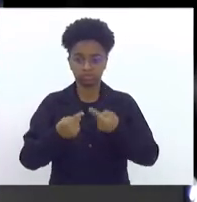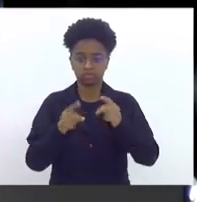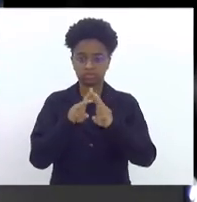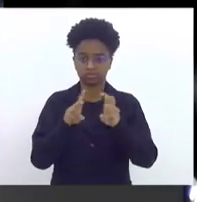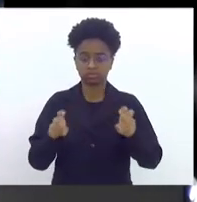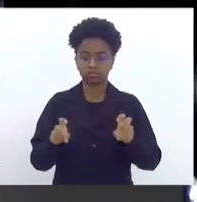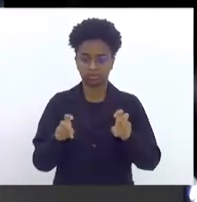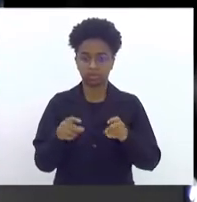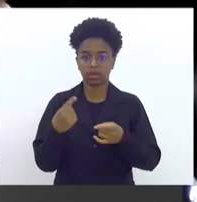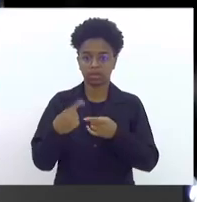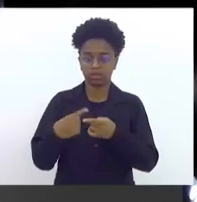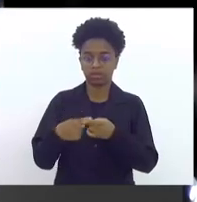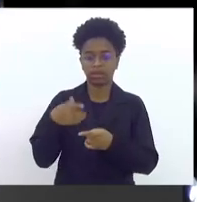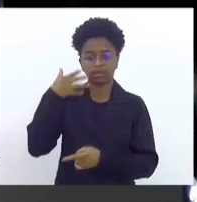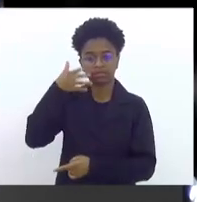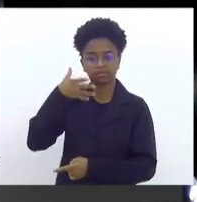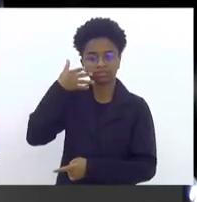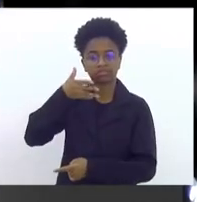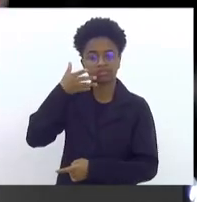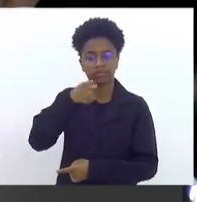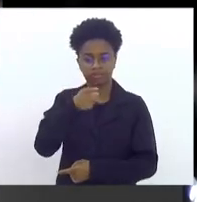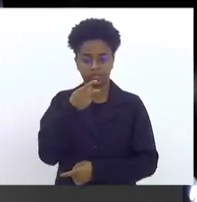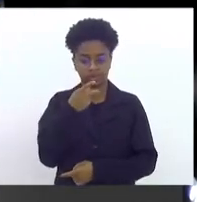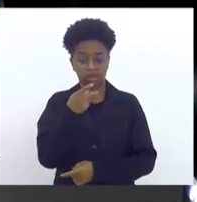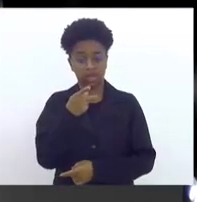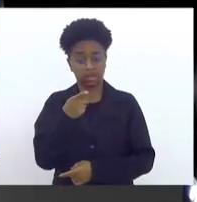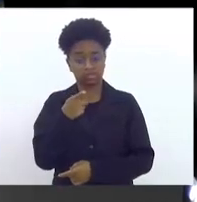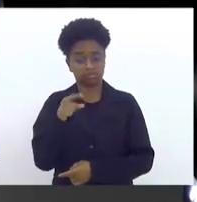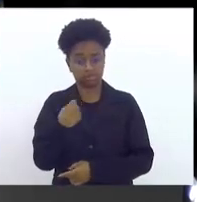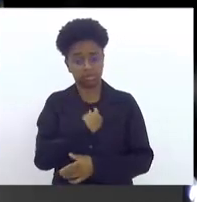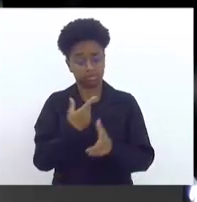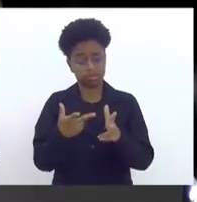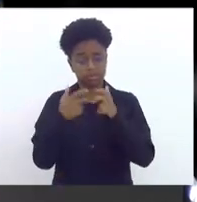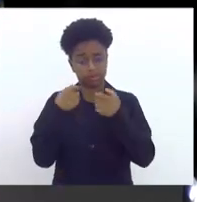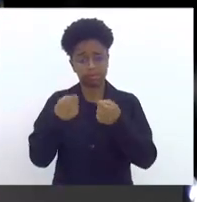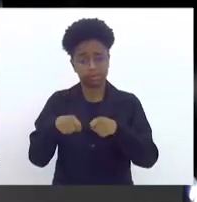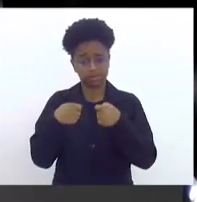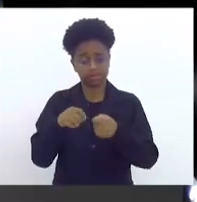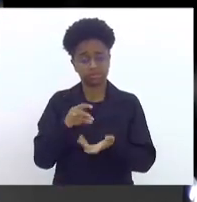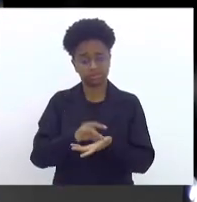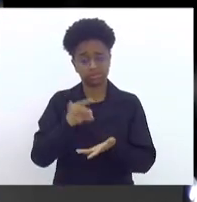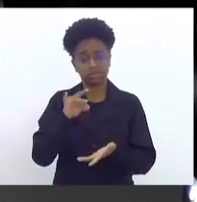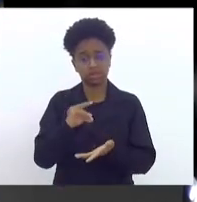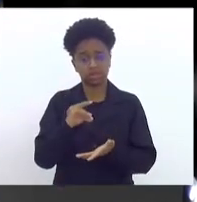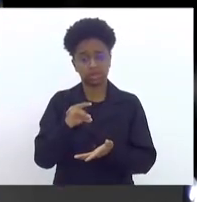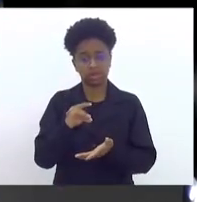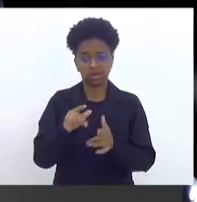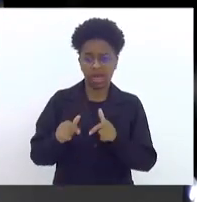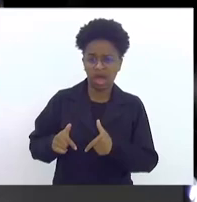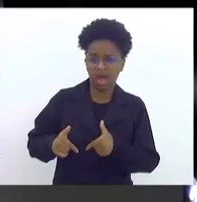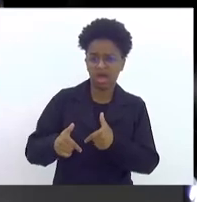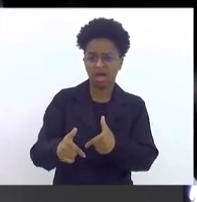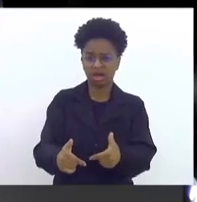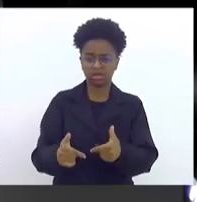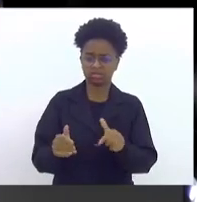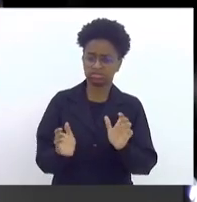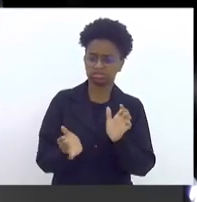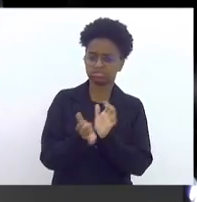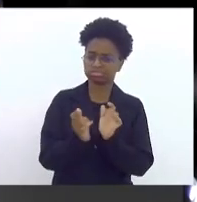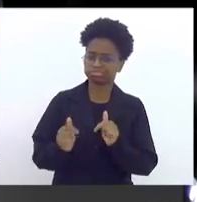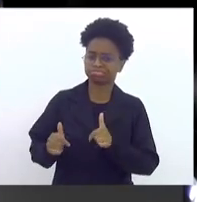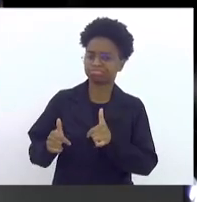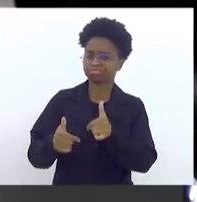ao longo de sua fala fica nítido né que eu acho que tem que ter uma uma força-tarefa por assim dizer